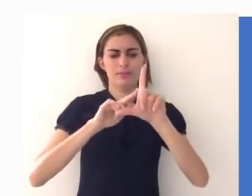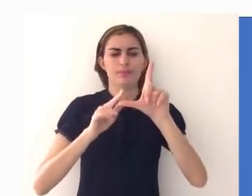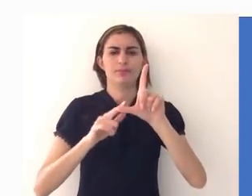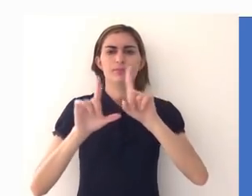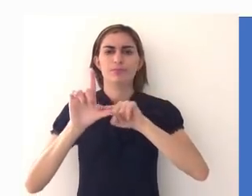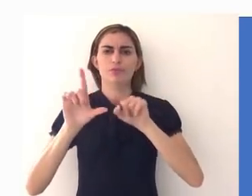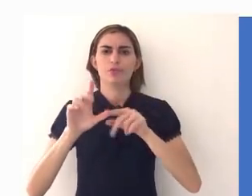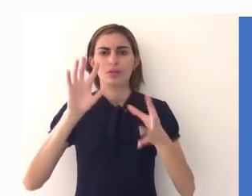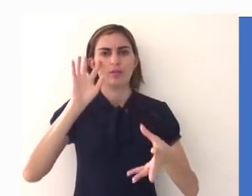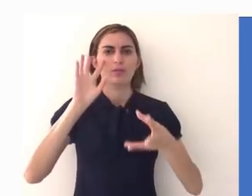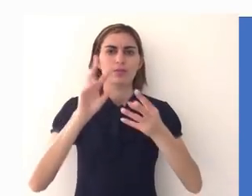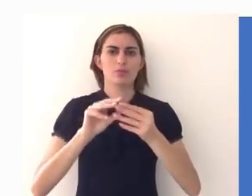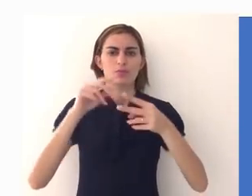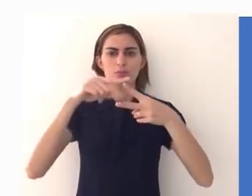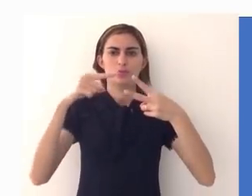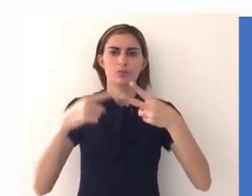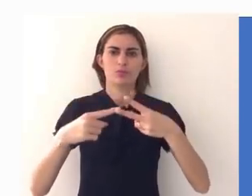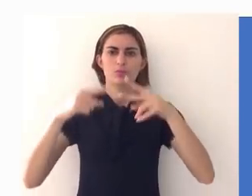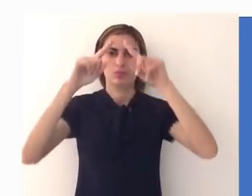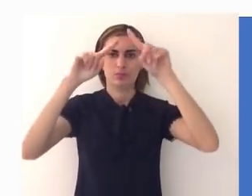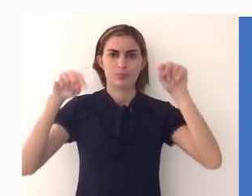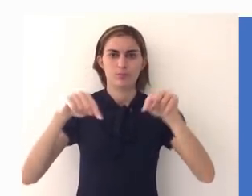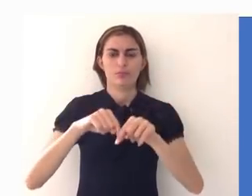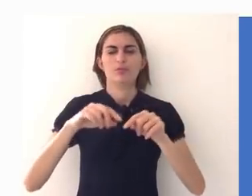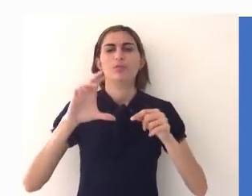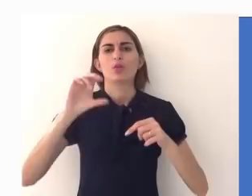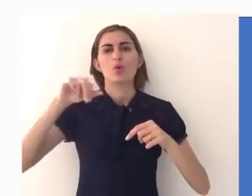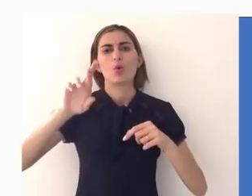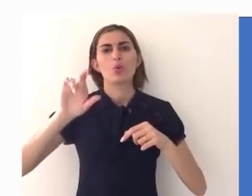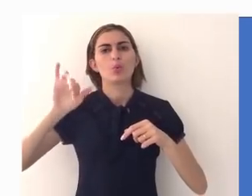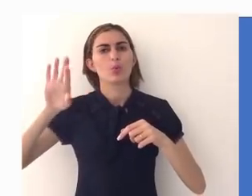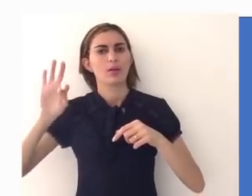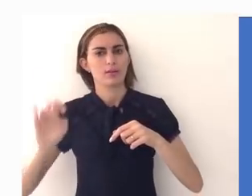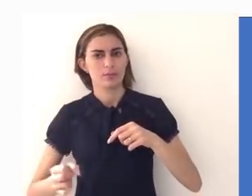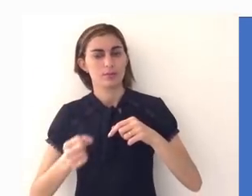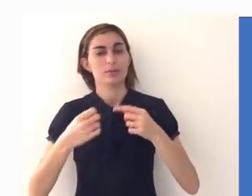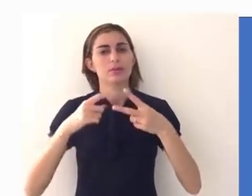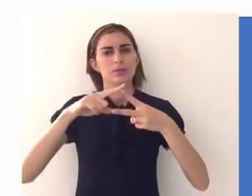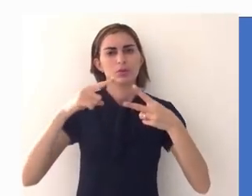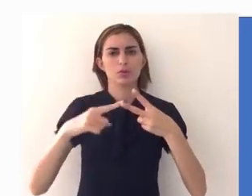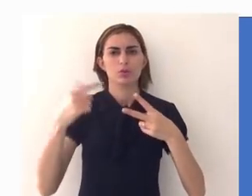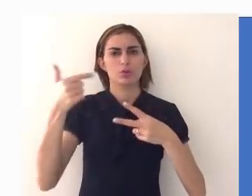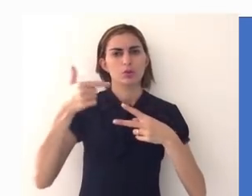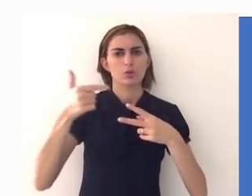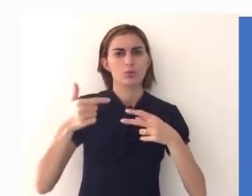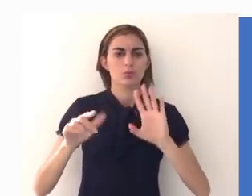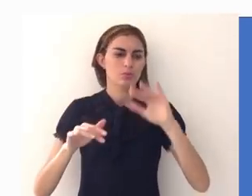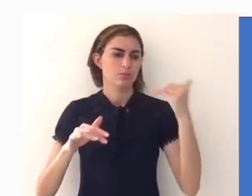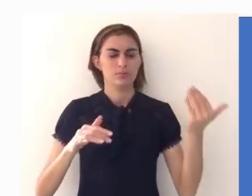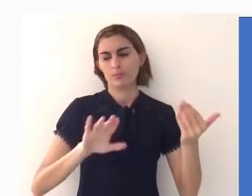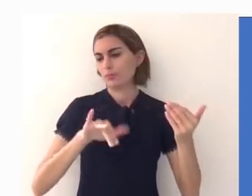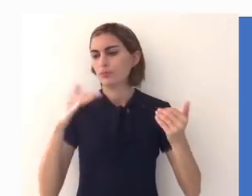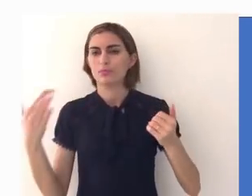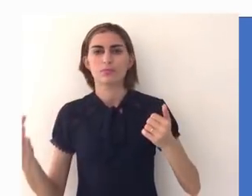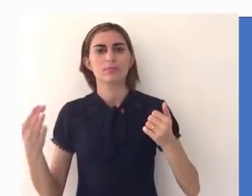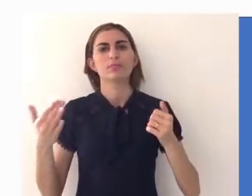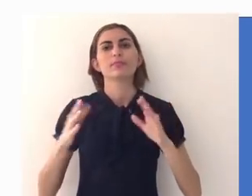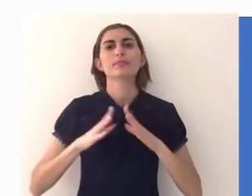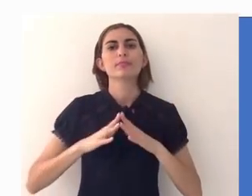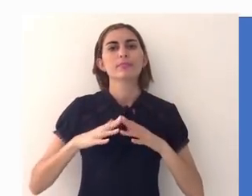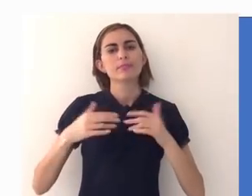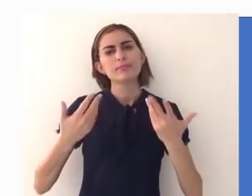já conclui que esses 2 triângulos são congruentes. O segundo caso é o caso lado, ângulo,